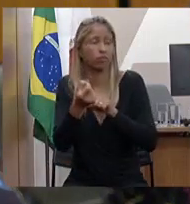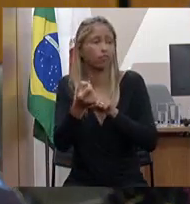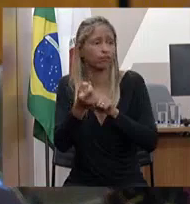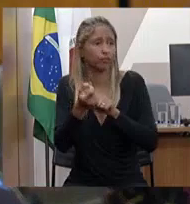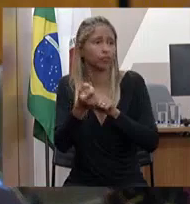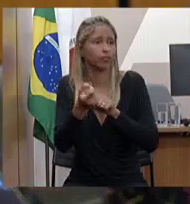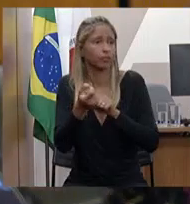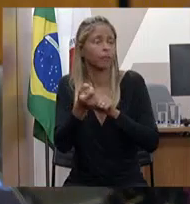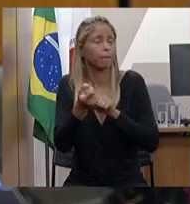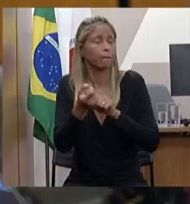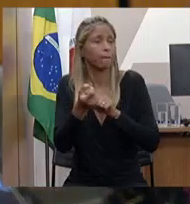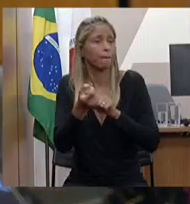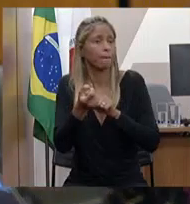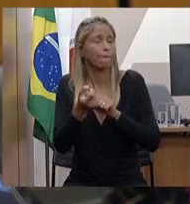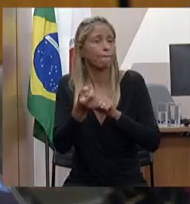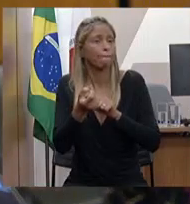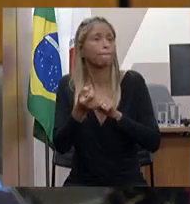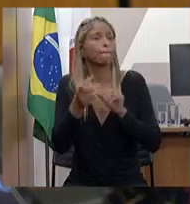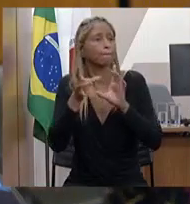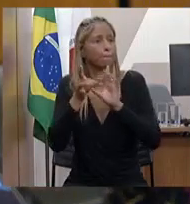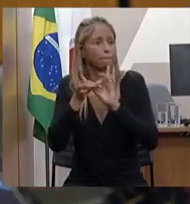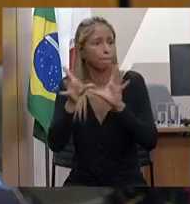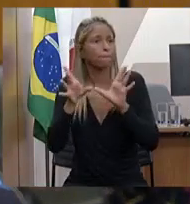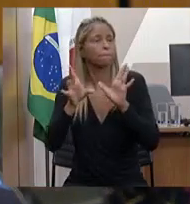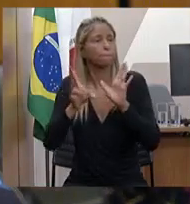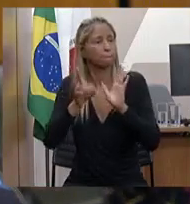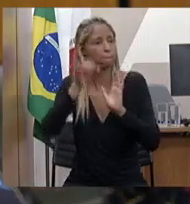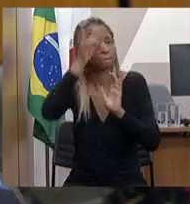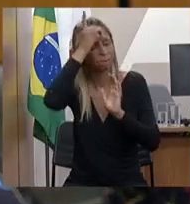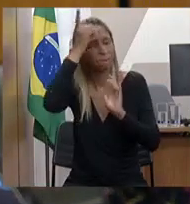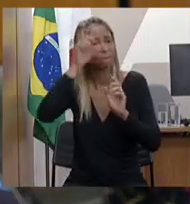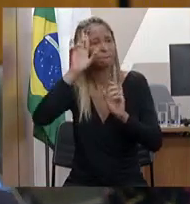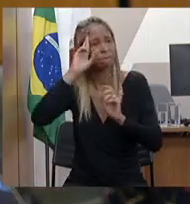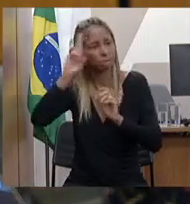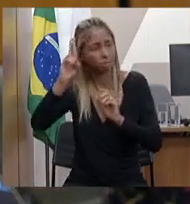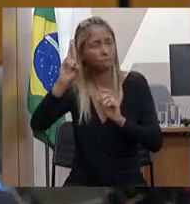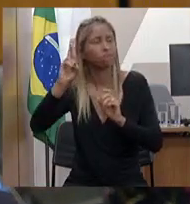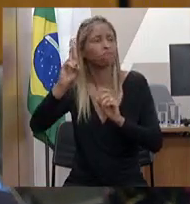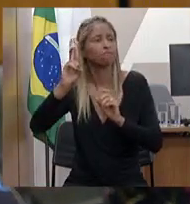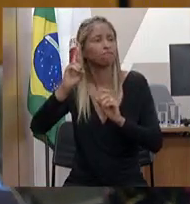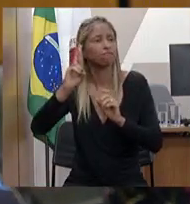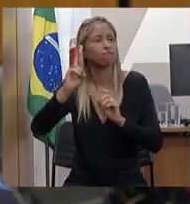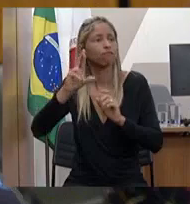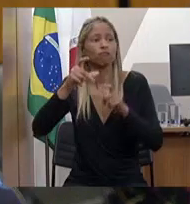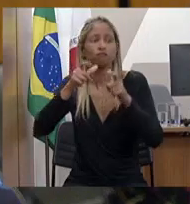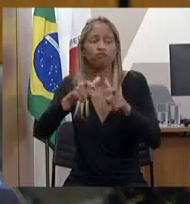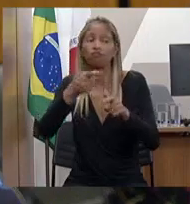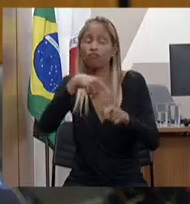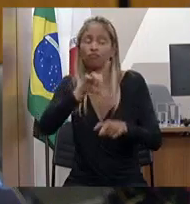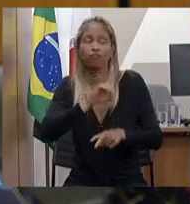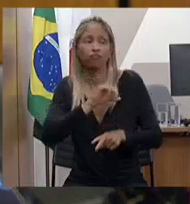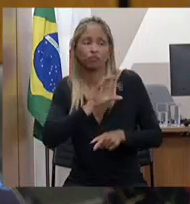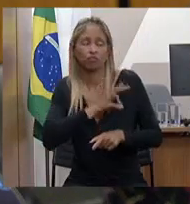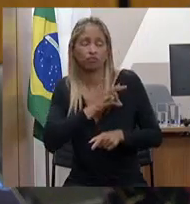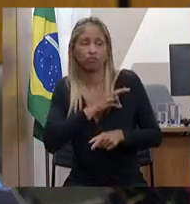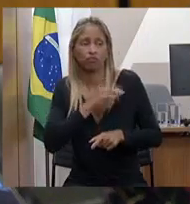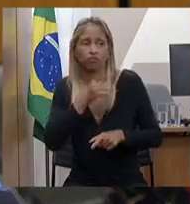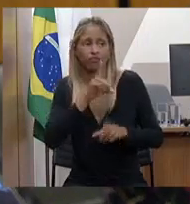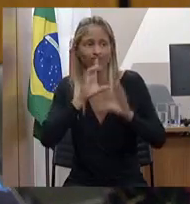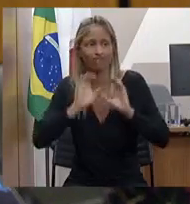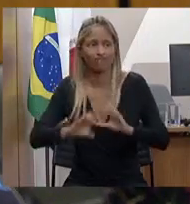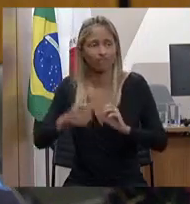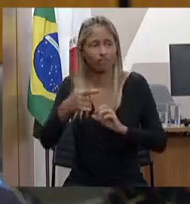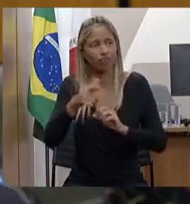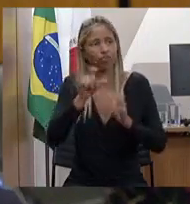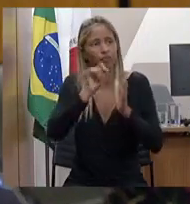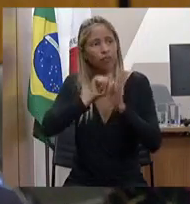acabou permitindo que fosse criado uma Diretoria de saúde ocupacional que não existia na Polícia Civil então foi um projeto